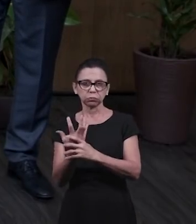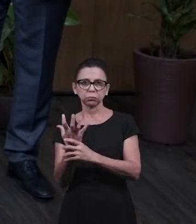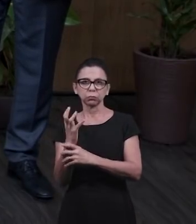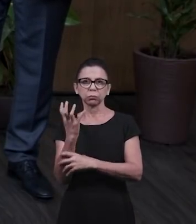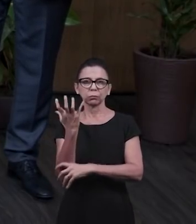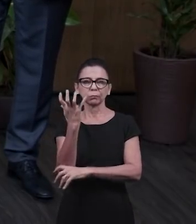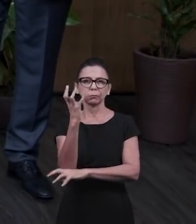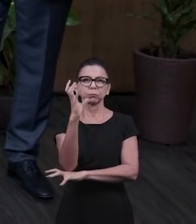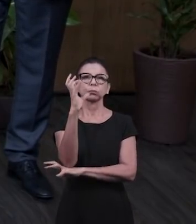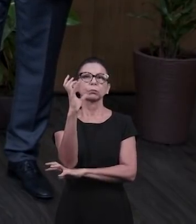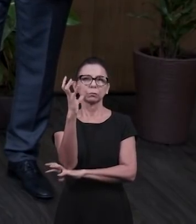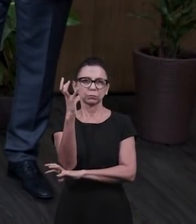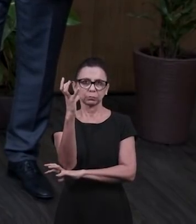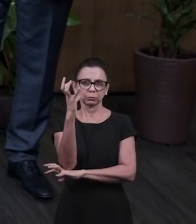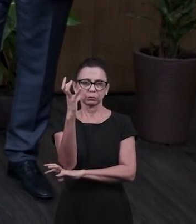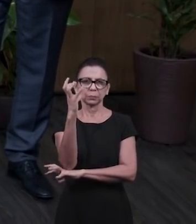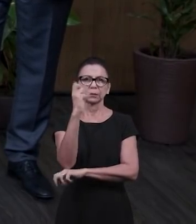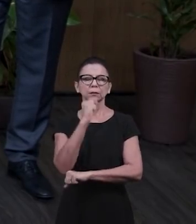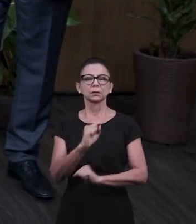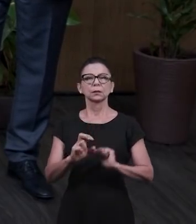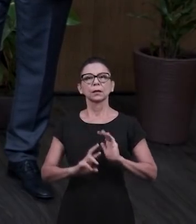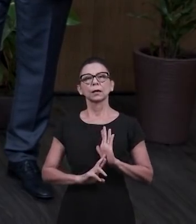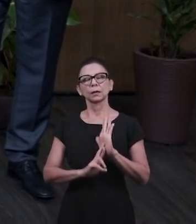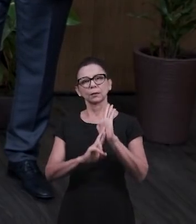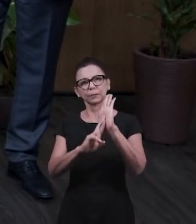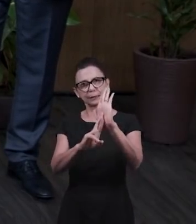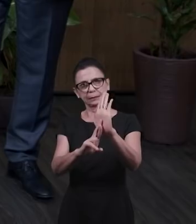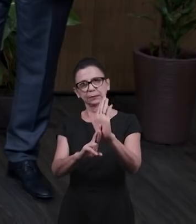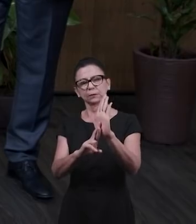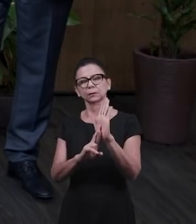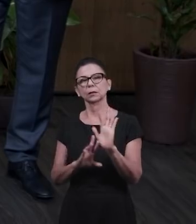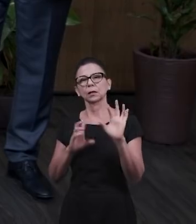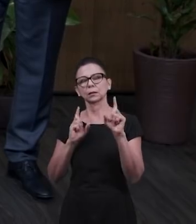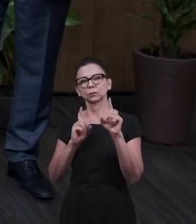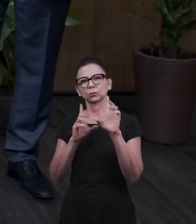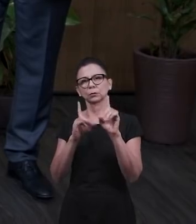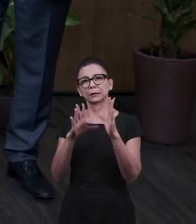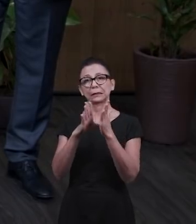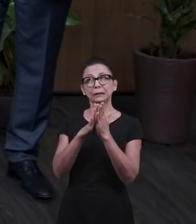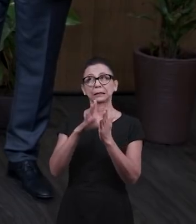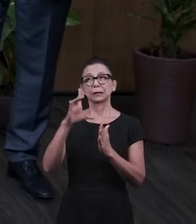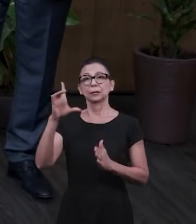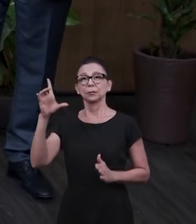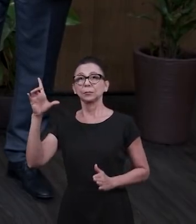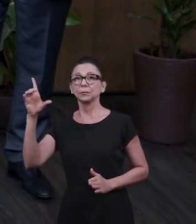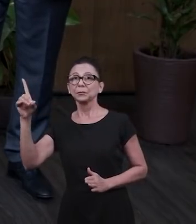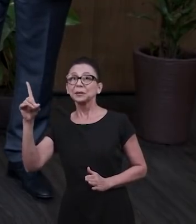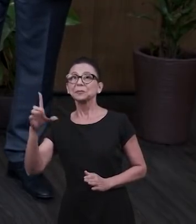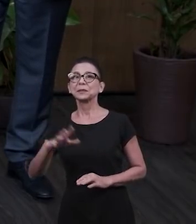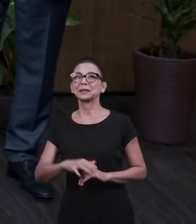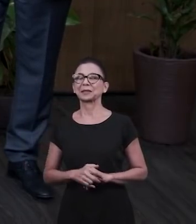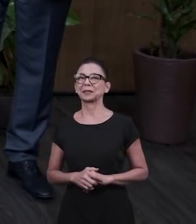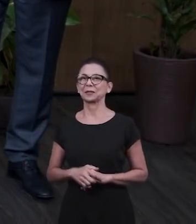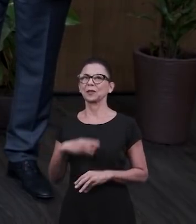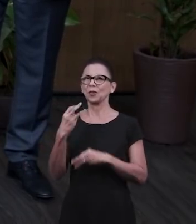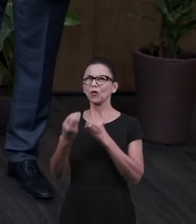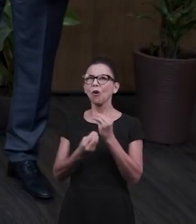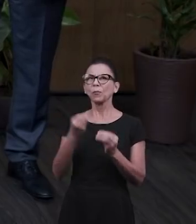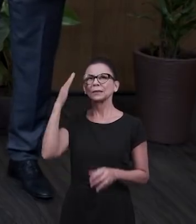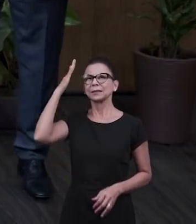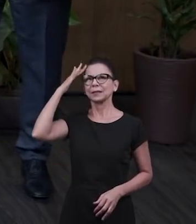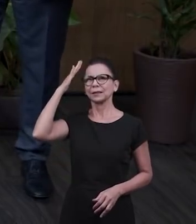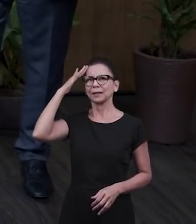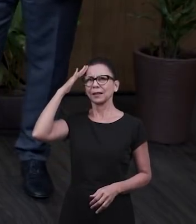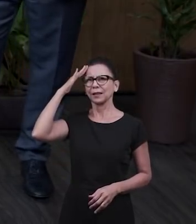espiritual representa a doutrina bíblica, que é alcançada pelo conhecimento e estudo da palavra de